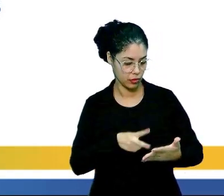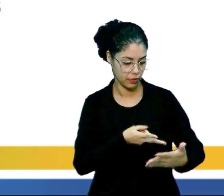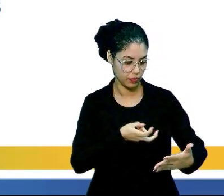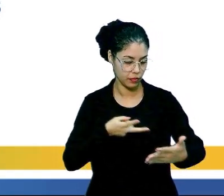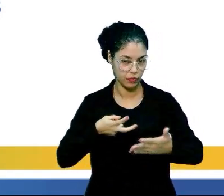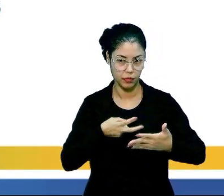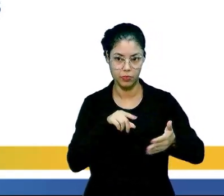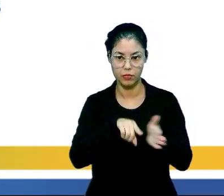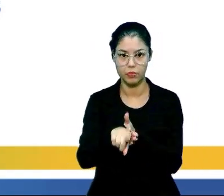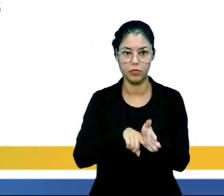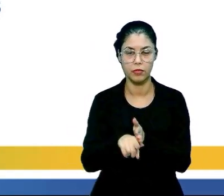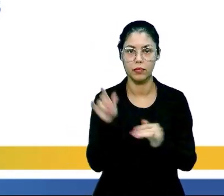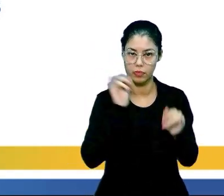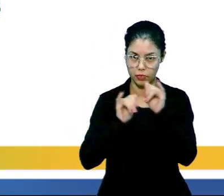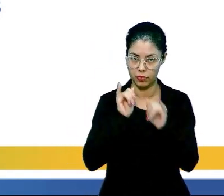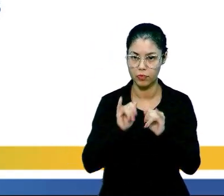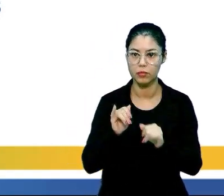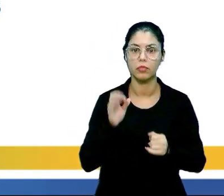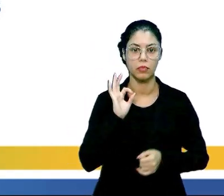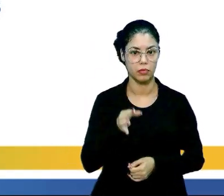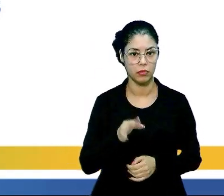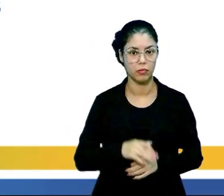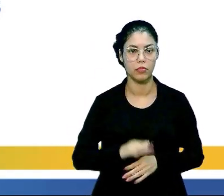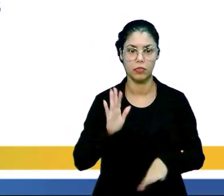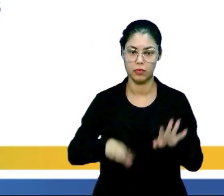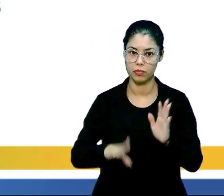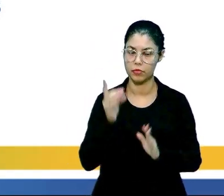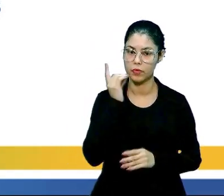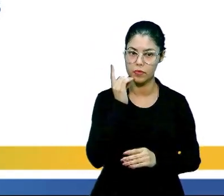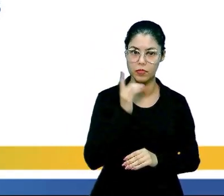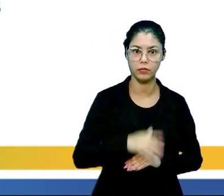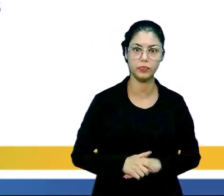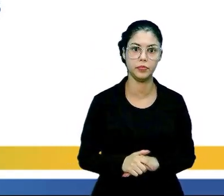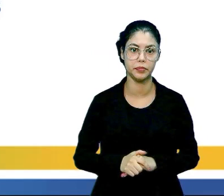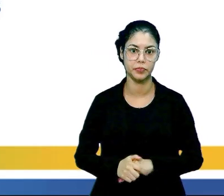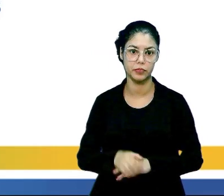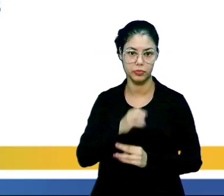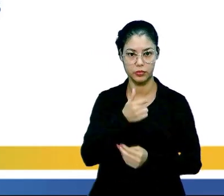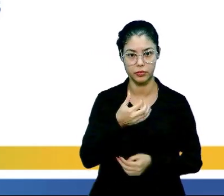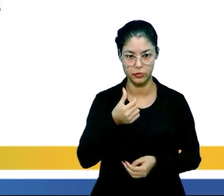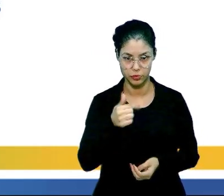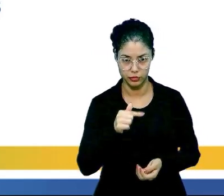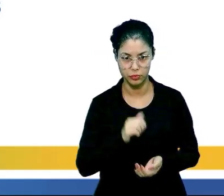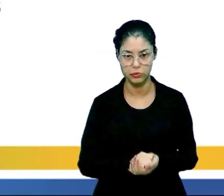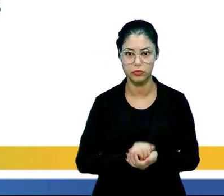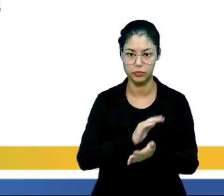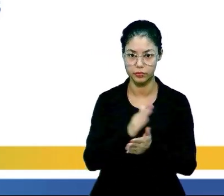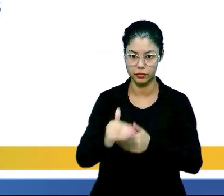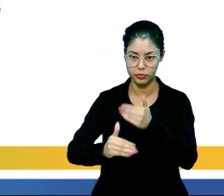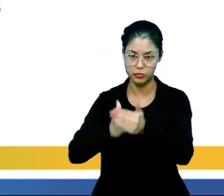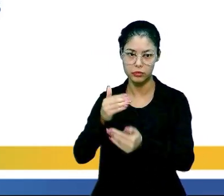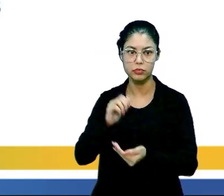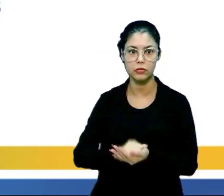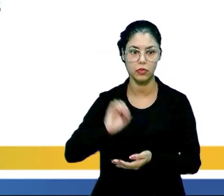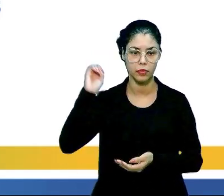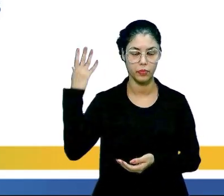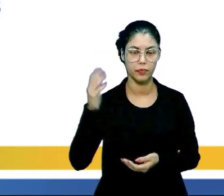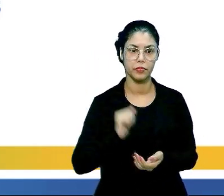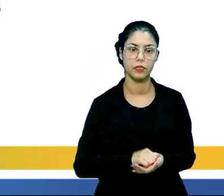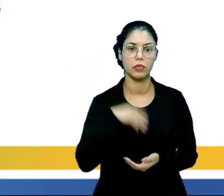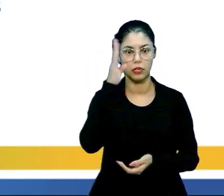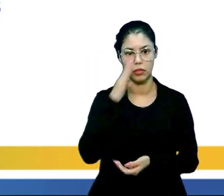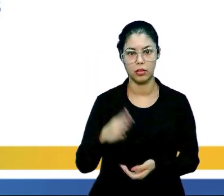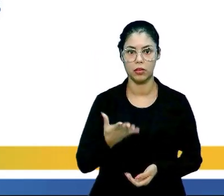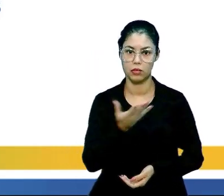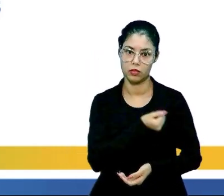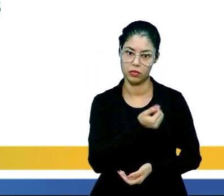ele vai pesquisar se a informação ela está correta. E as datas também. Em 2017... durante as várias rebeliões ocorridas